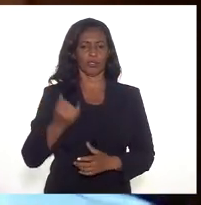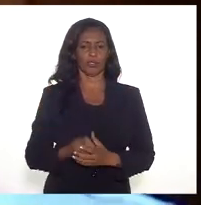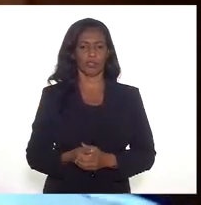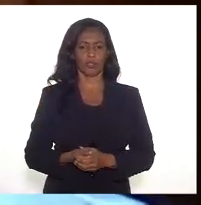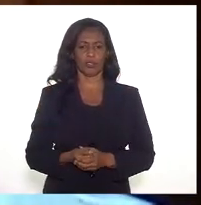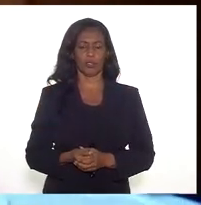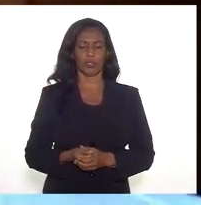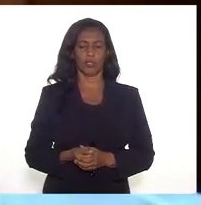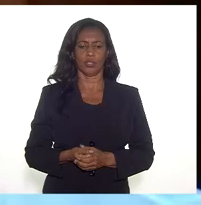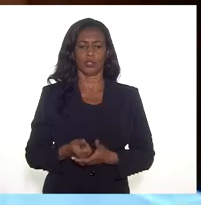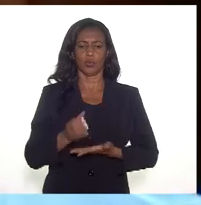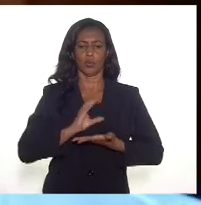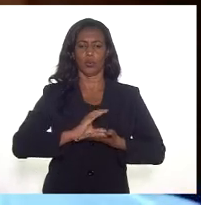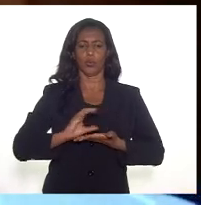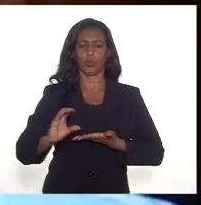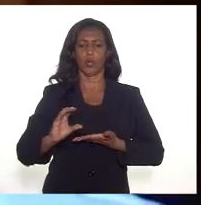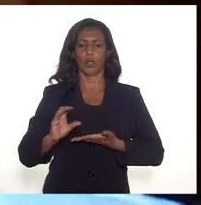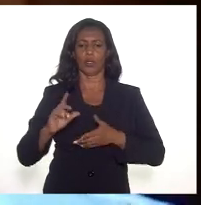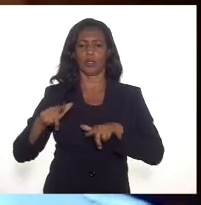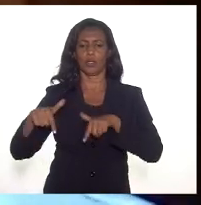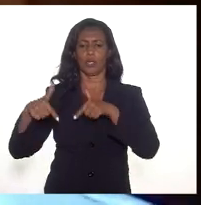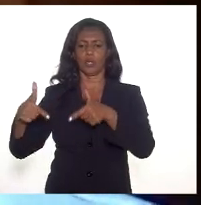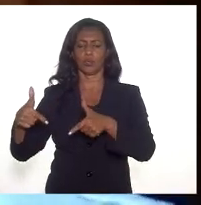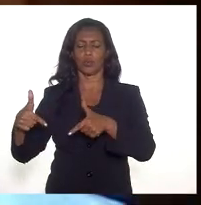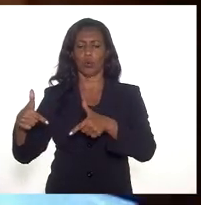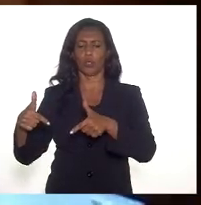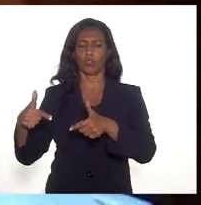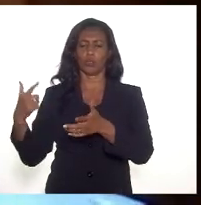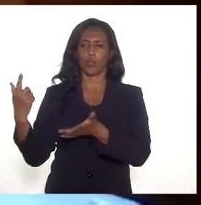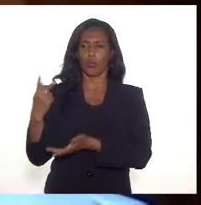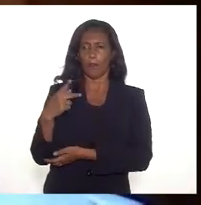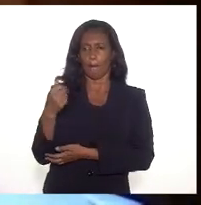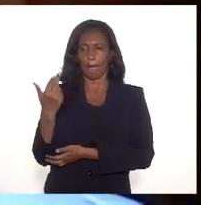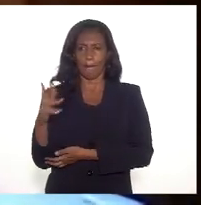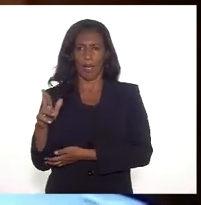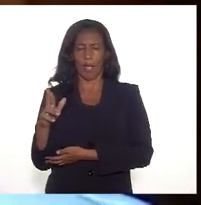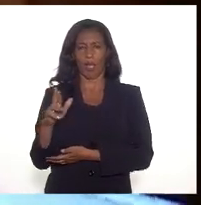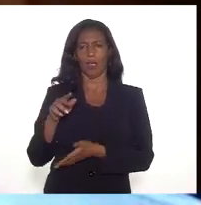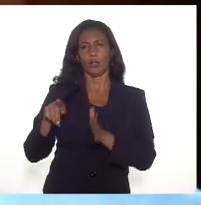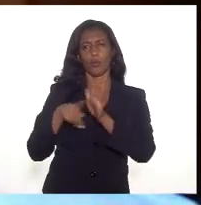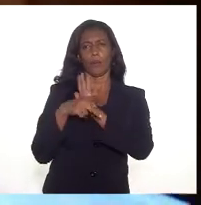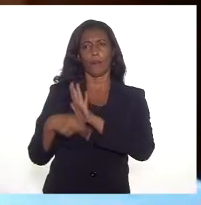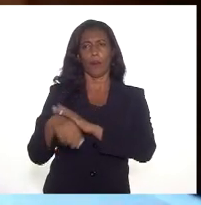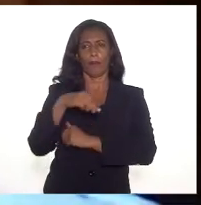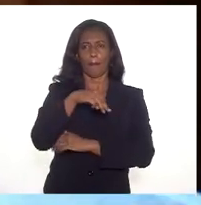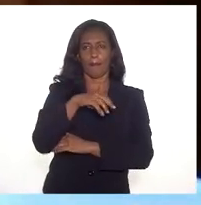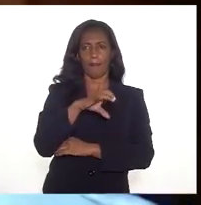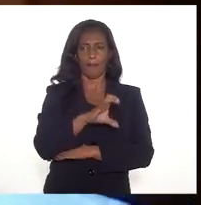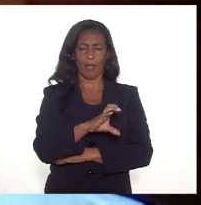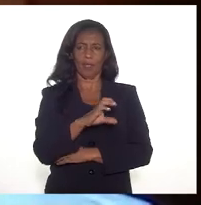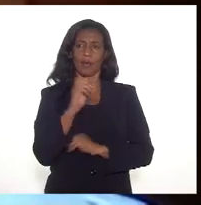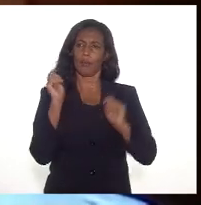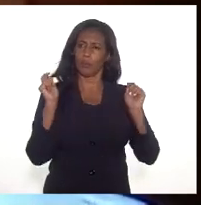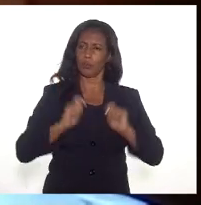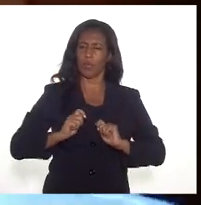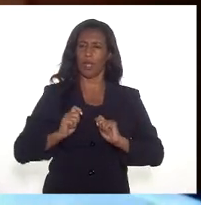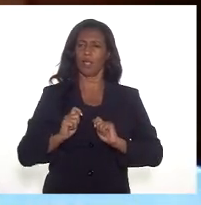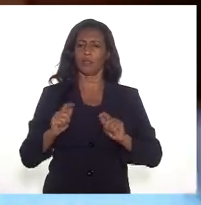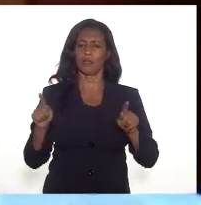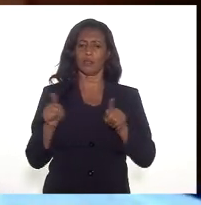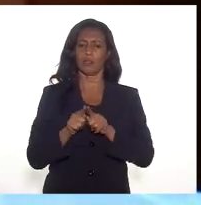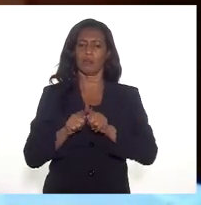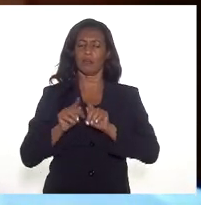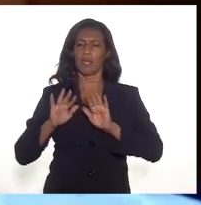que recursos do Plano de Ações Articuladas, o PAR, do Ministério da Educação, pudessem chegar também, André,